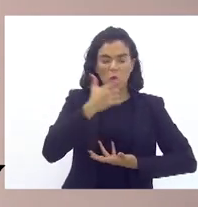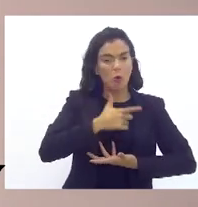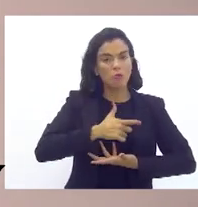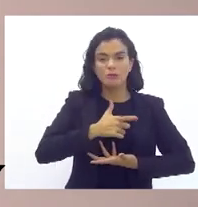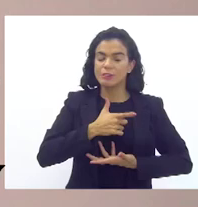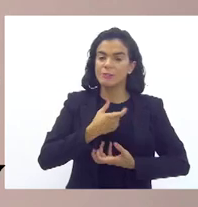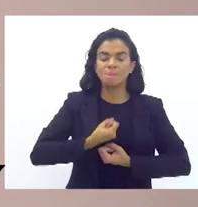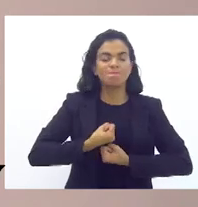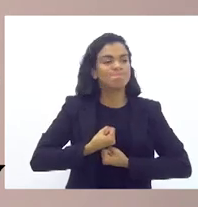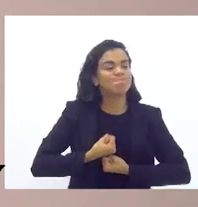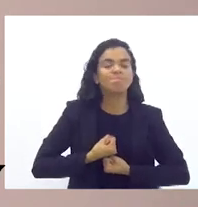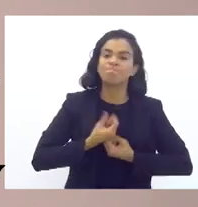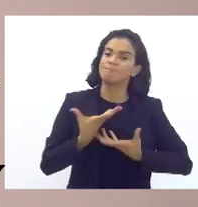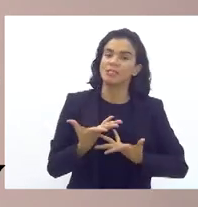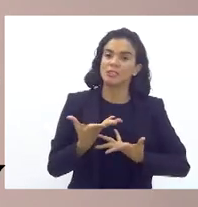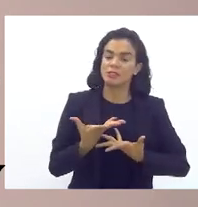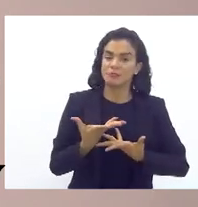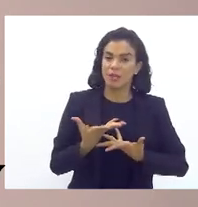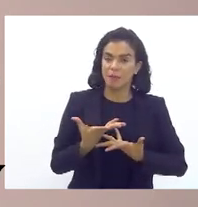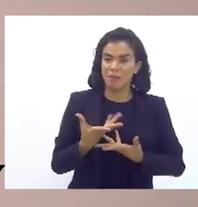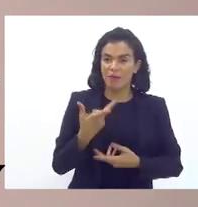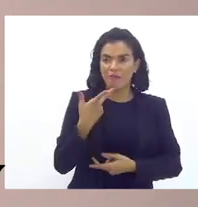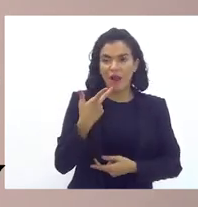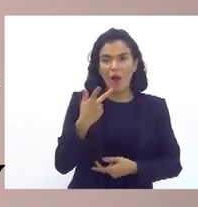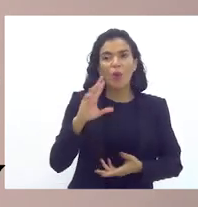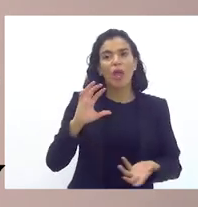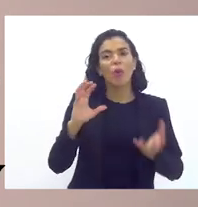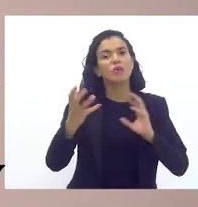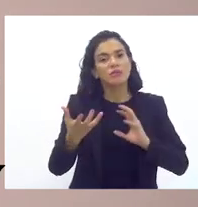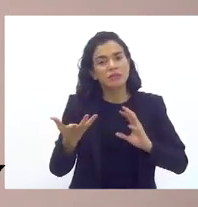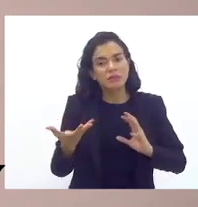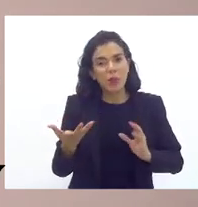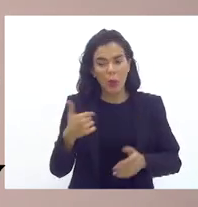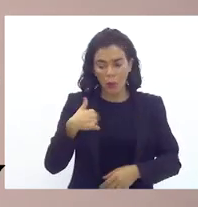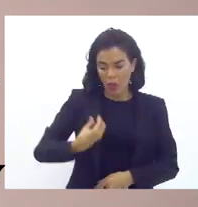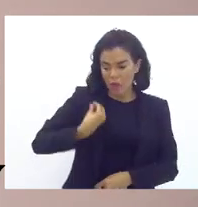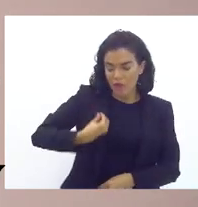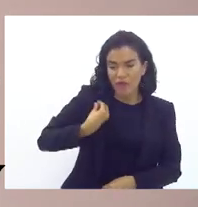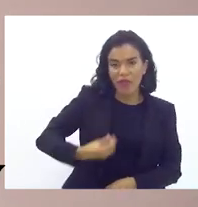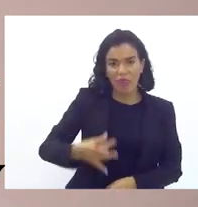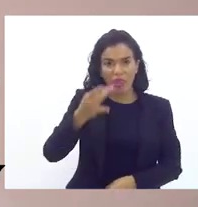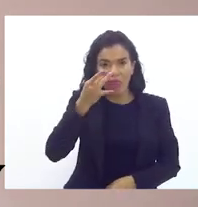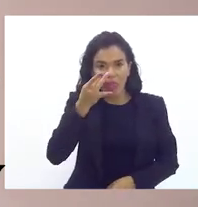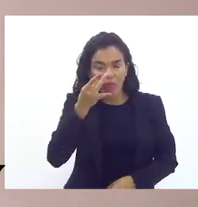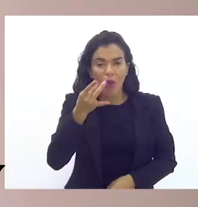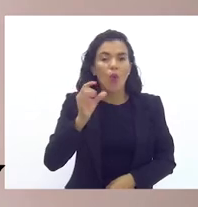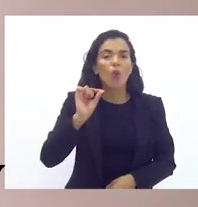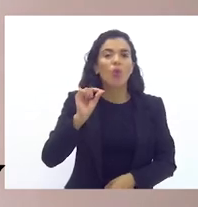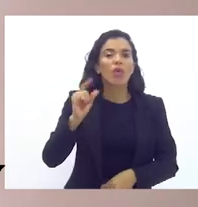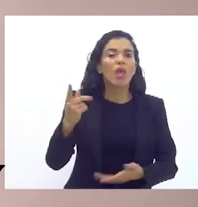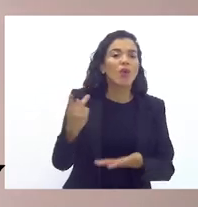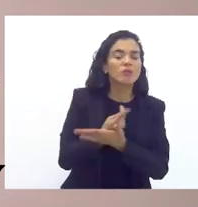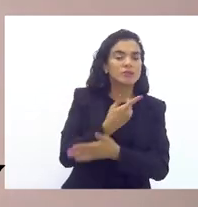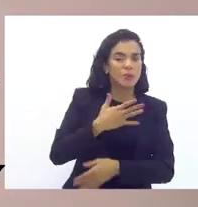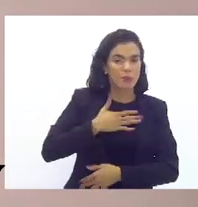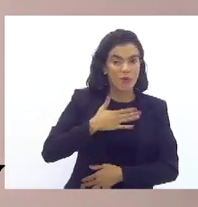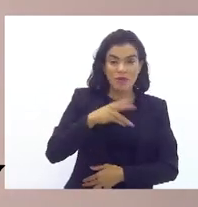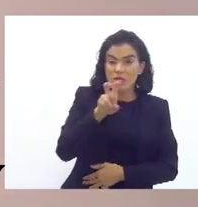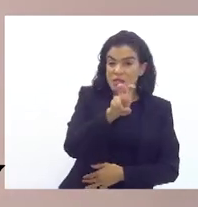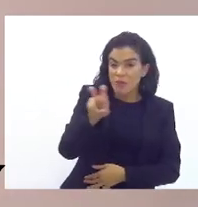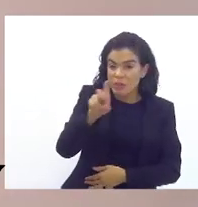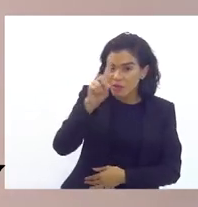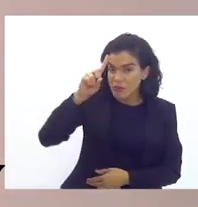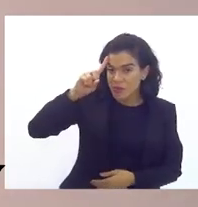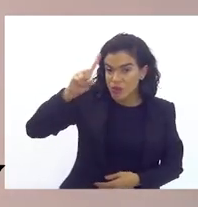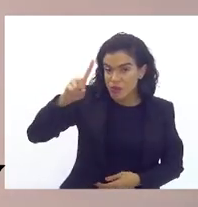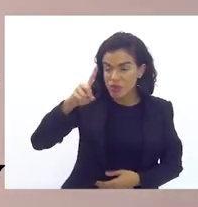me expressar direito para falar do ocorrido falar o que que eu passei o que que aconteceu comigo foram 55 dias